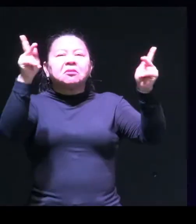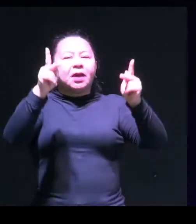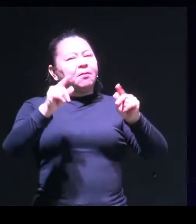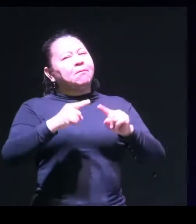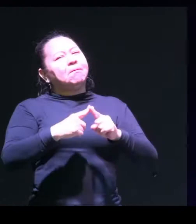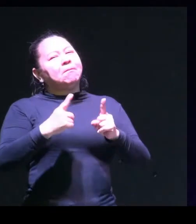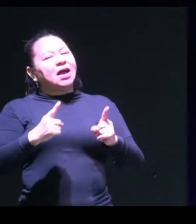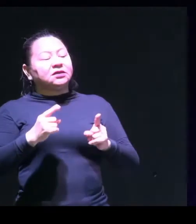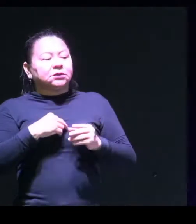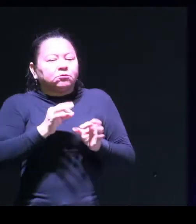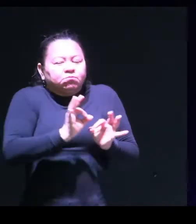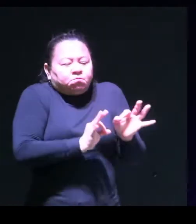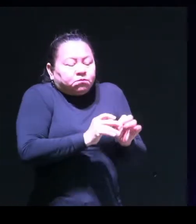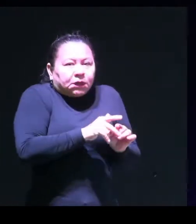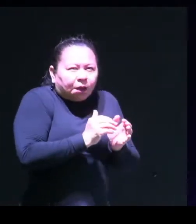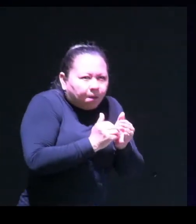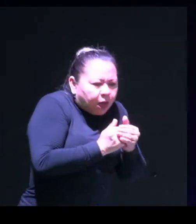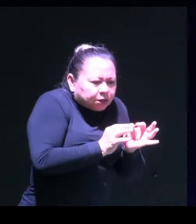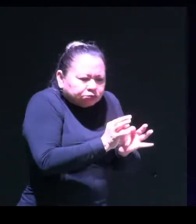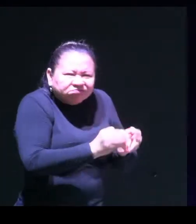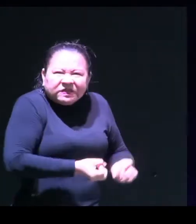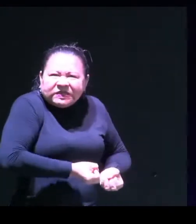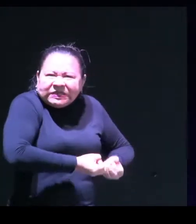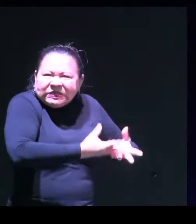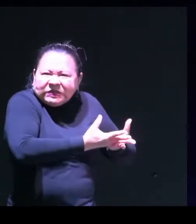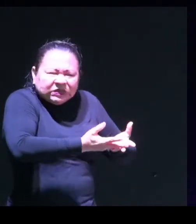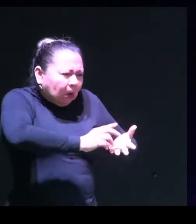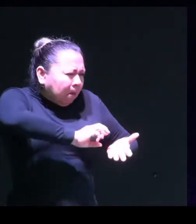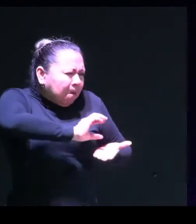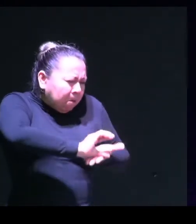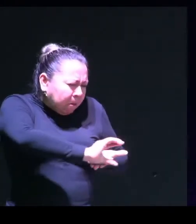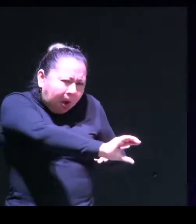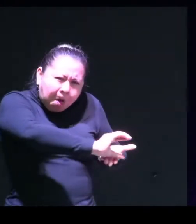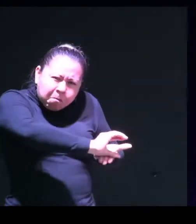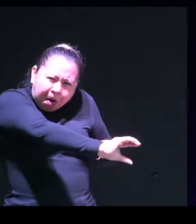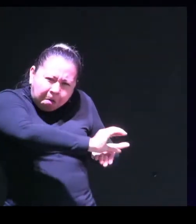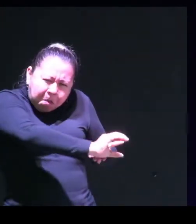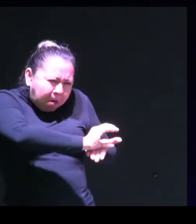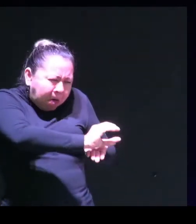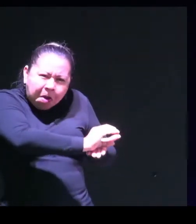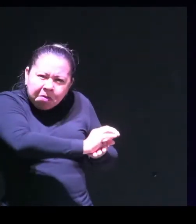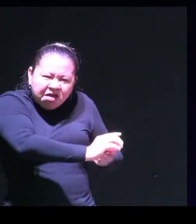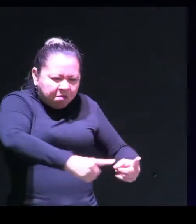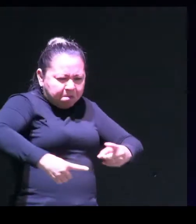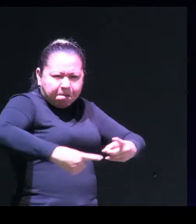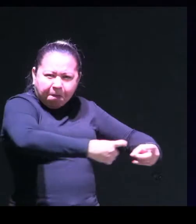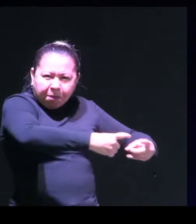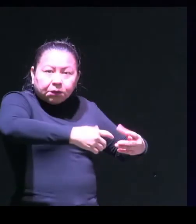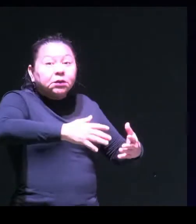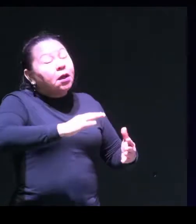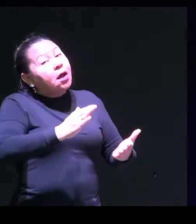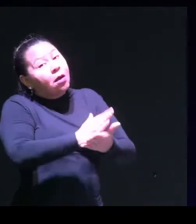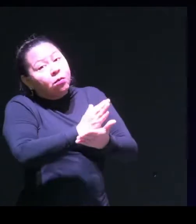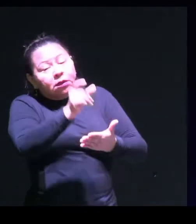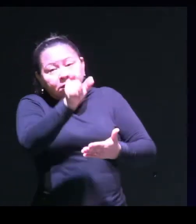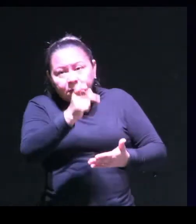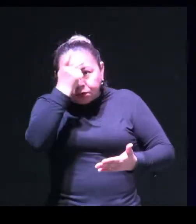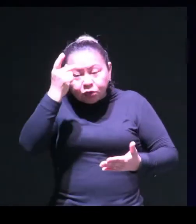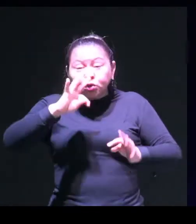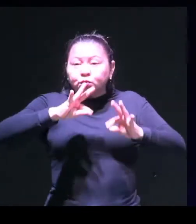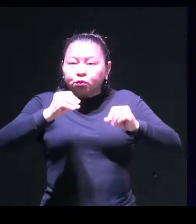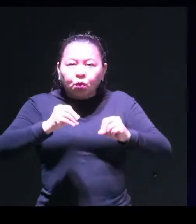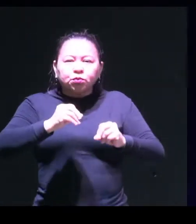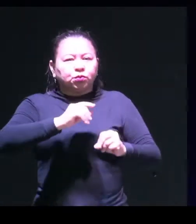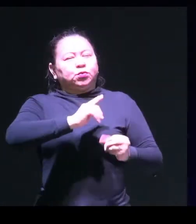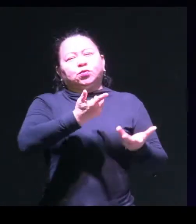elas estão se armando, comprando, gastando milhões de dólares em armamentos. Alguém disse que todo